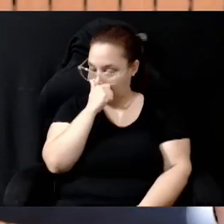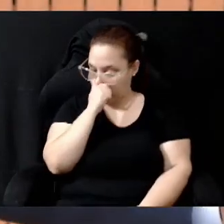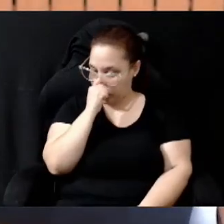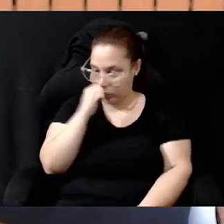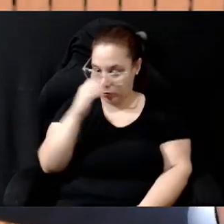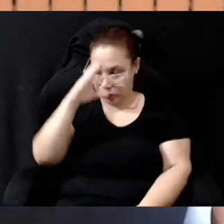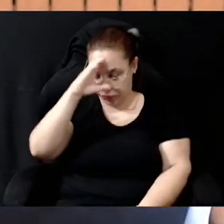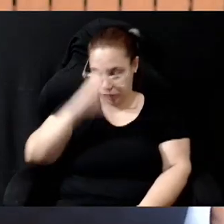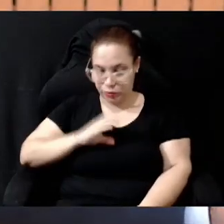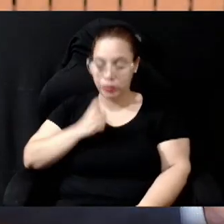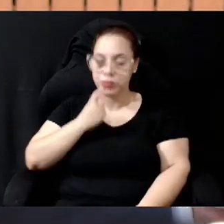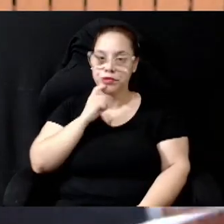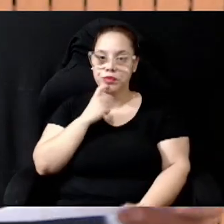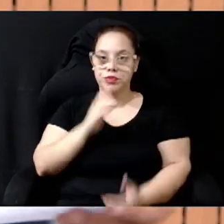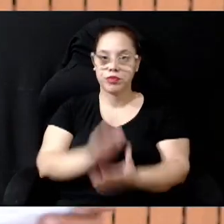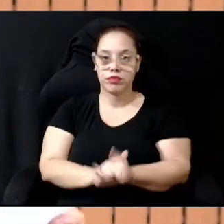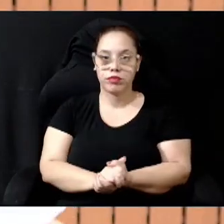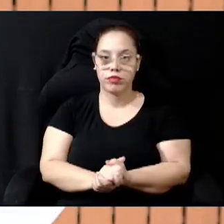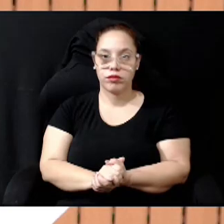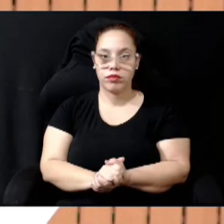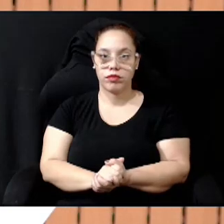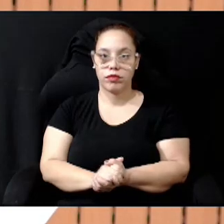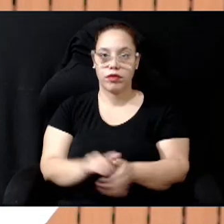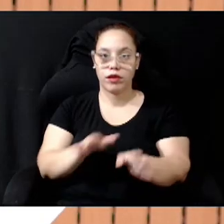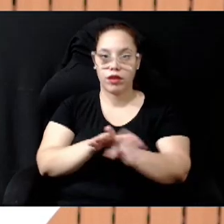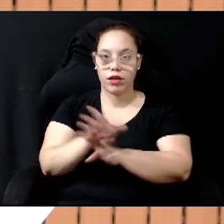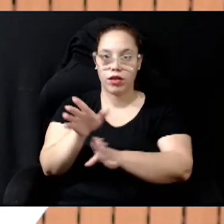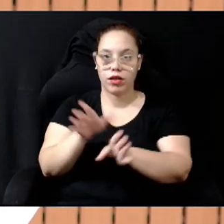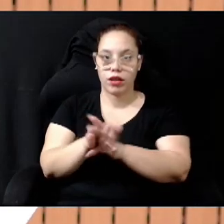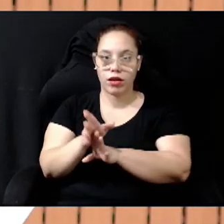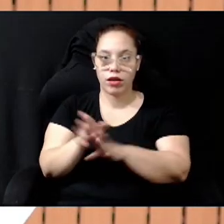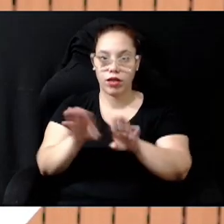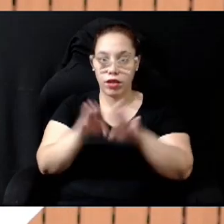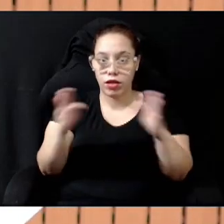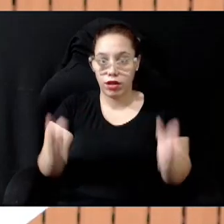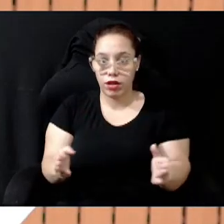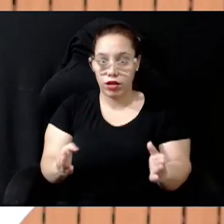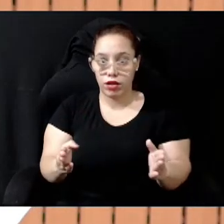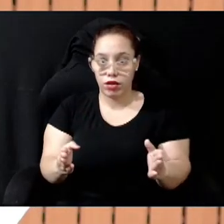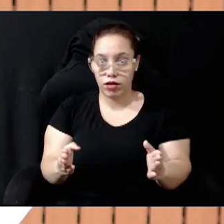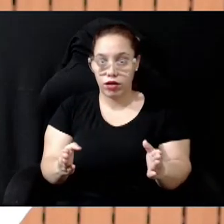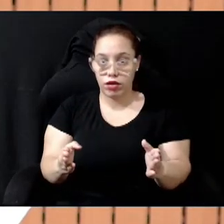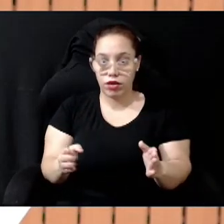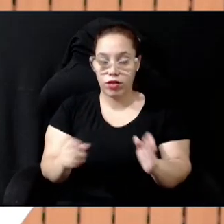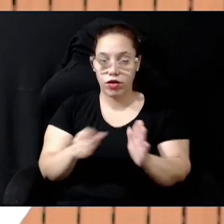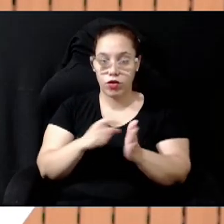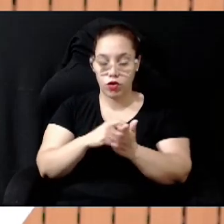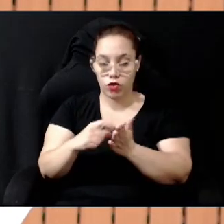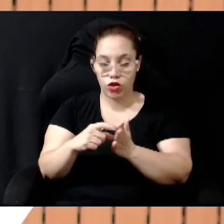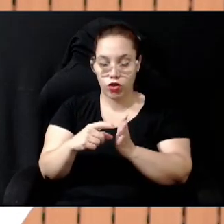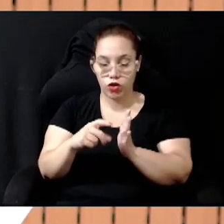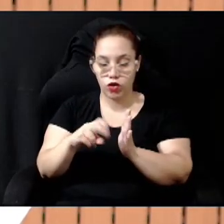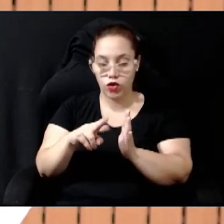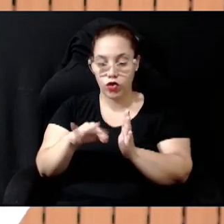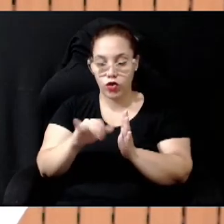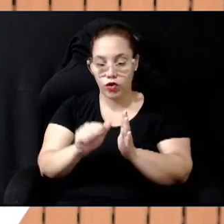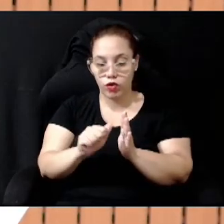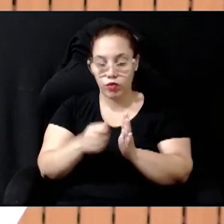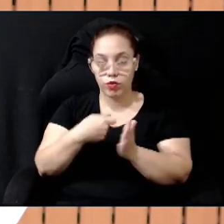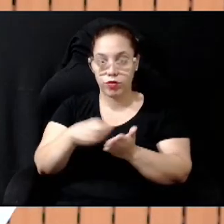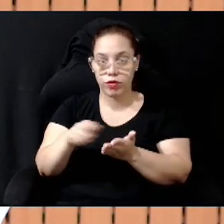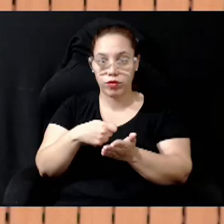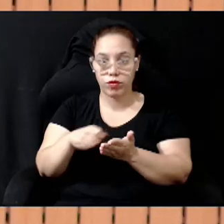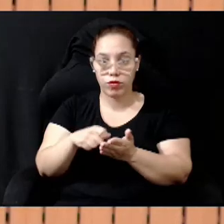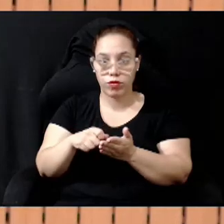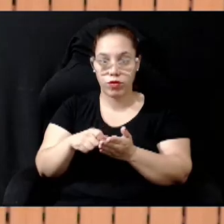Guimarães. Informo que há sobre a mesa um pedido de vistas, um requerimento de vista assinado pelo vereador Jorge